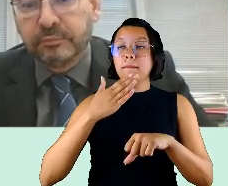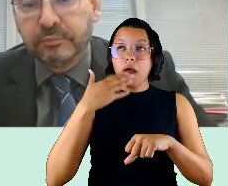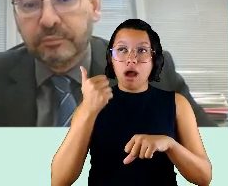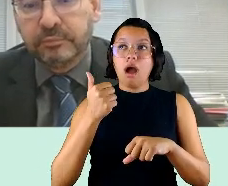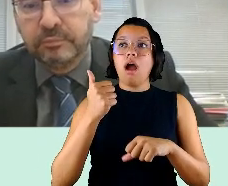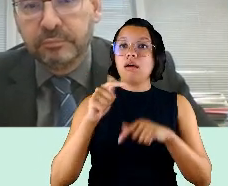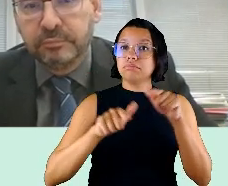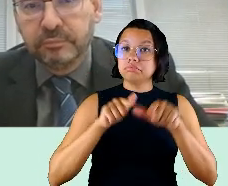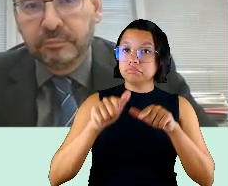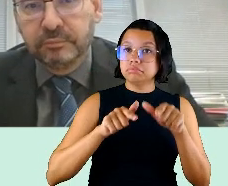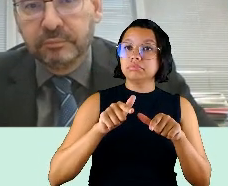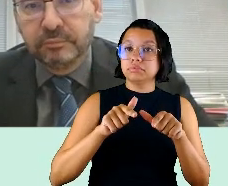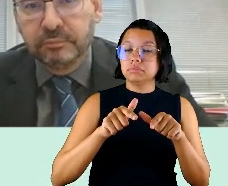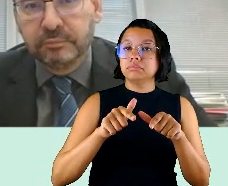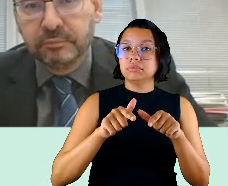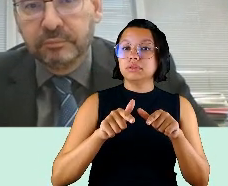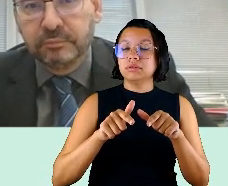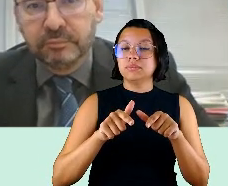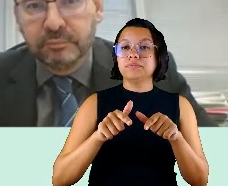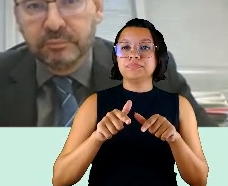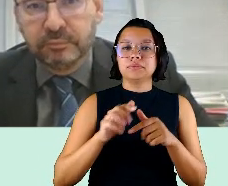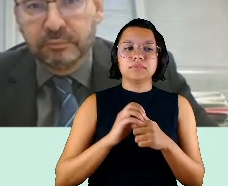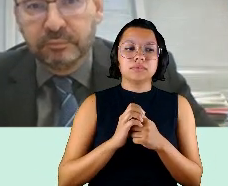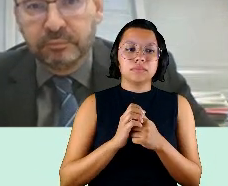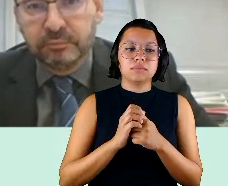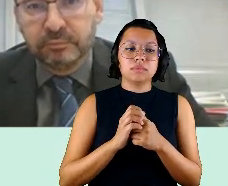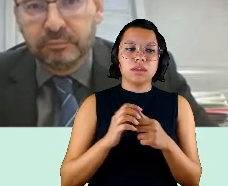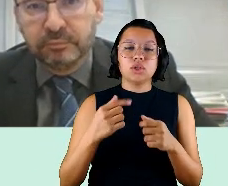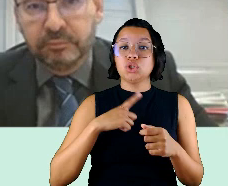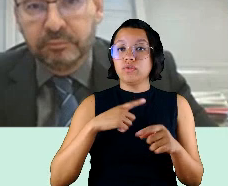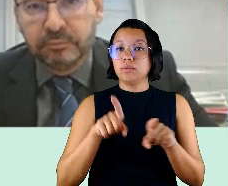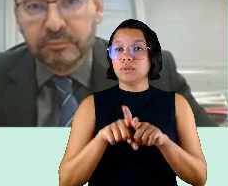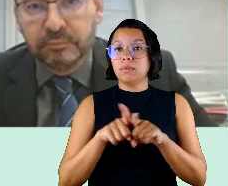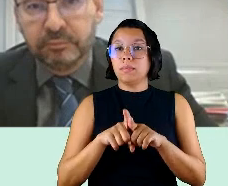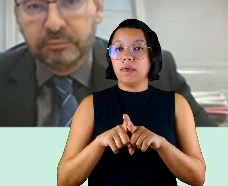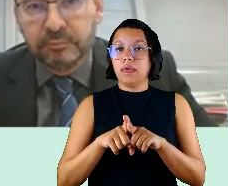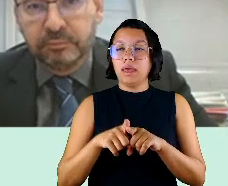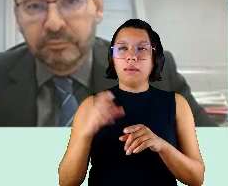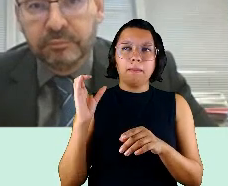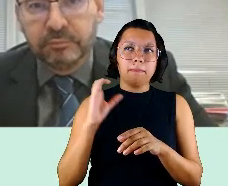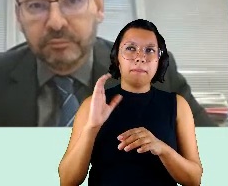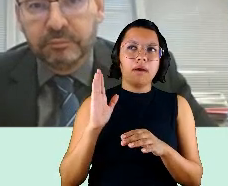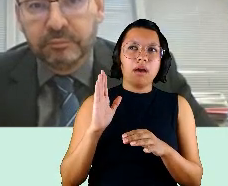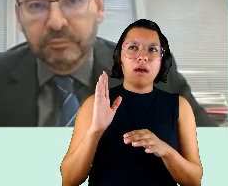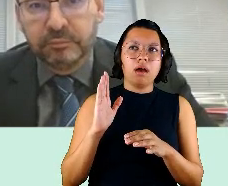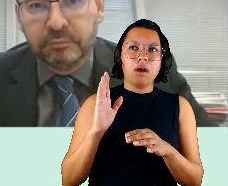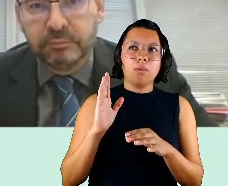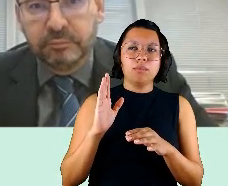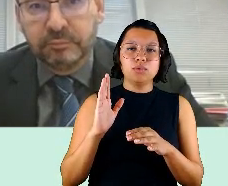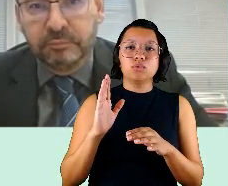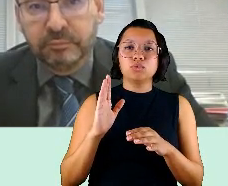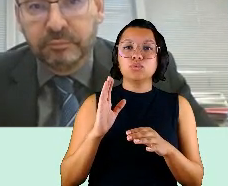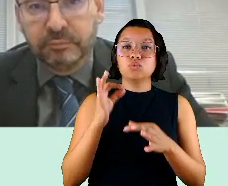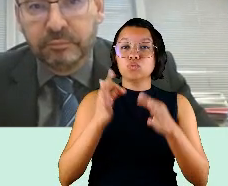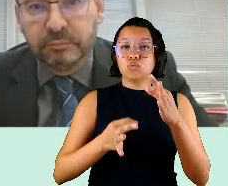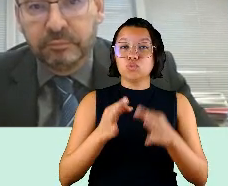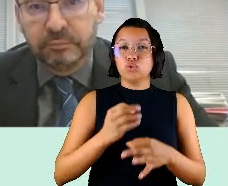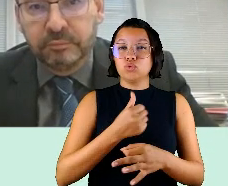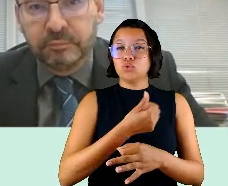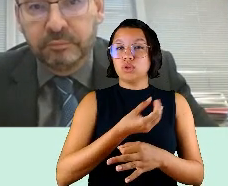prestação jurisdicional, e nós tivemos também, mais recentemente, a instituição do juízo